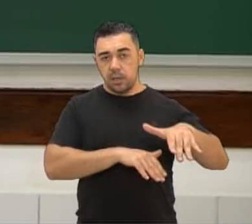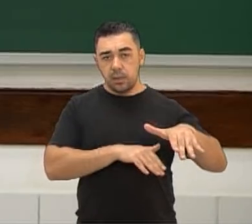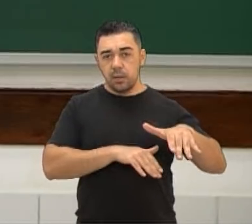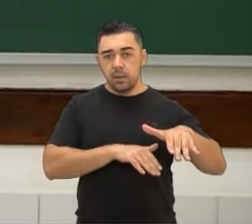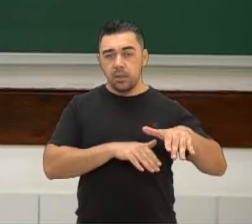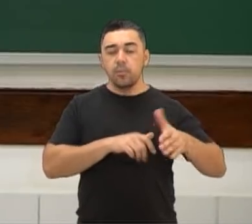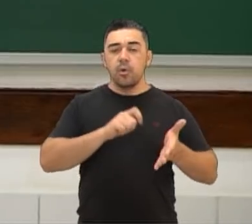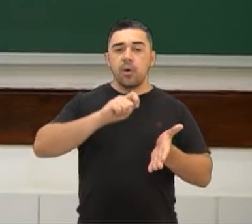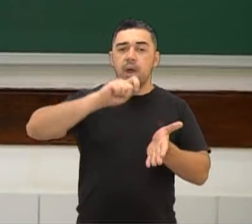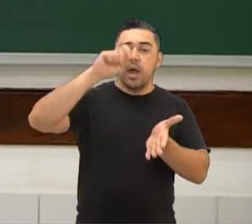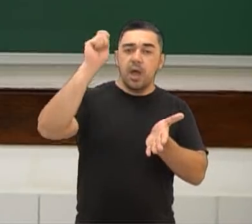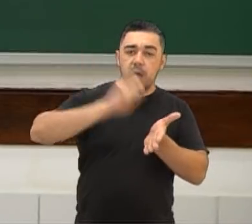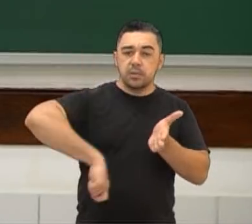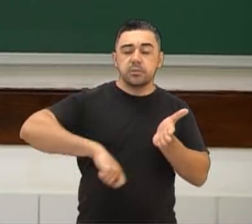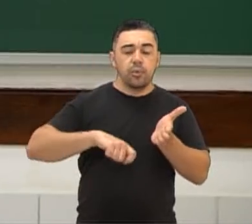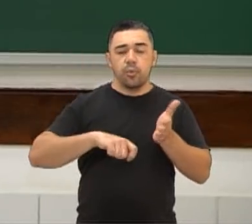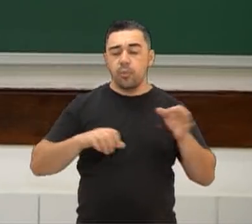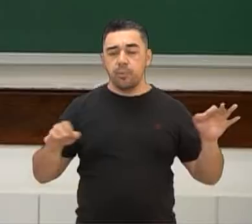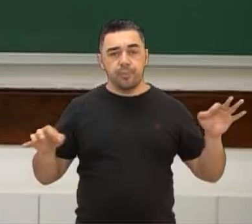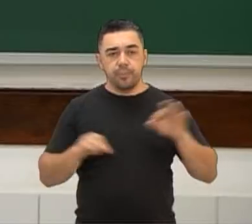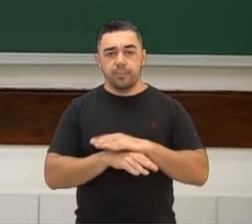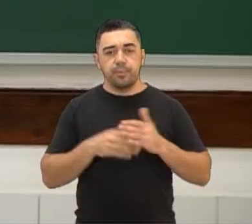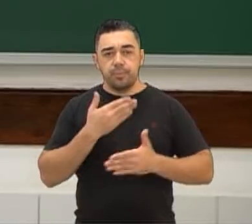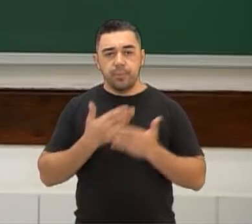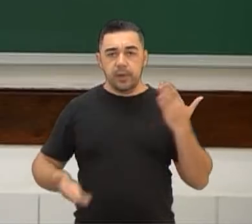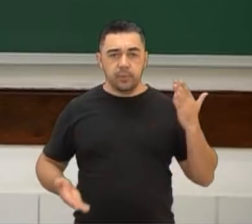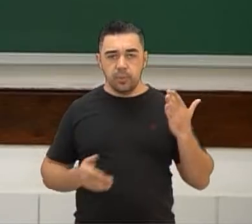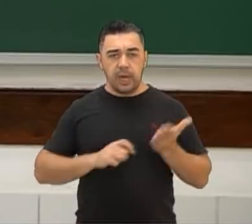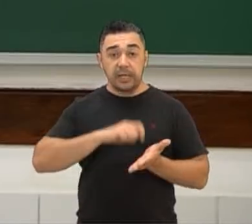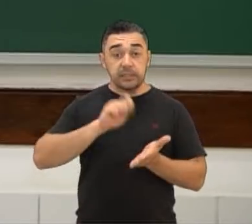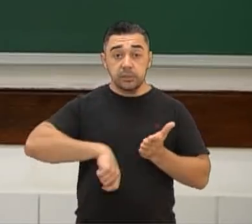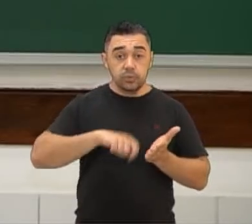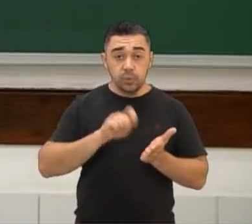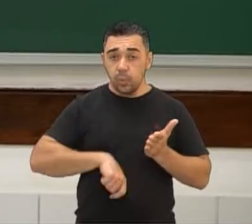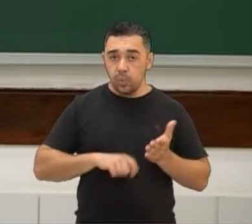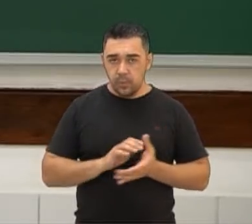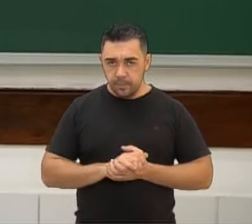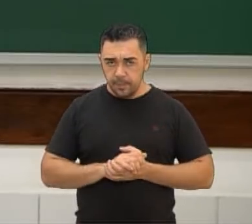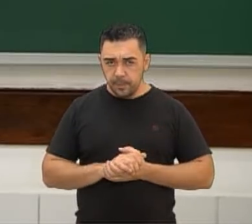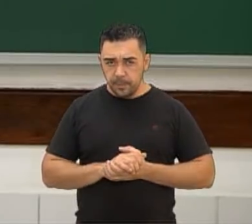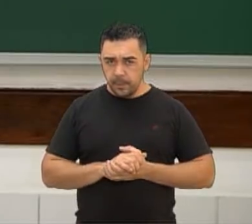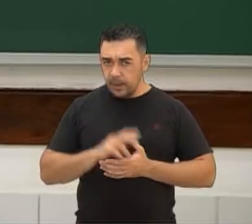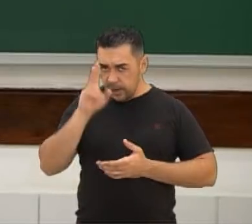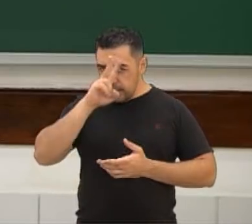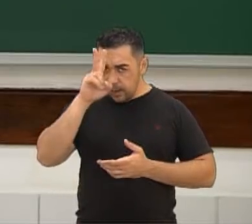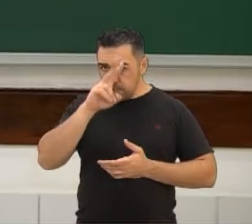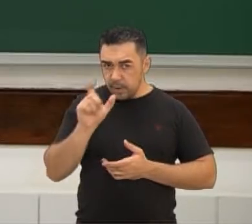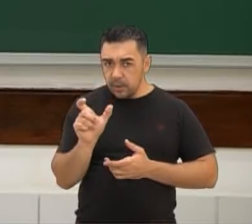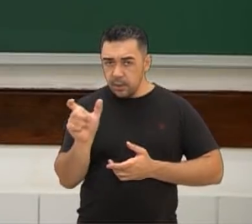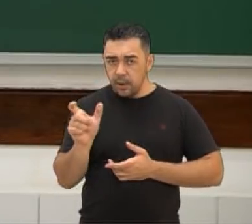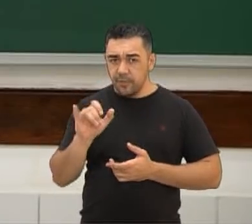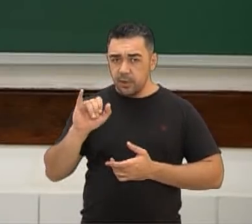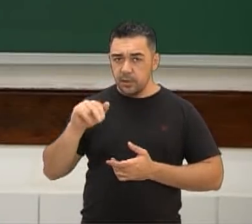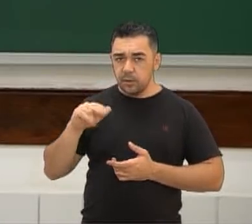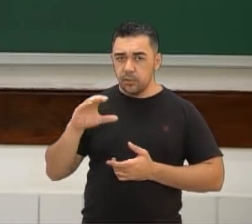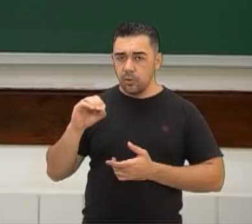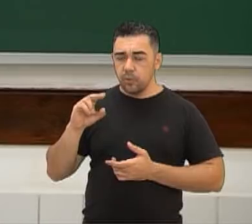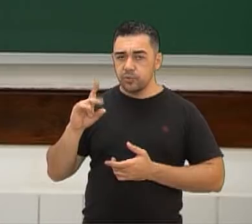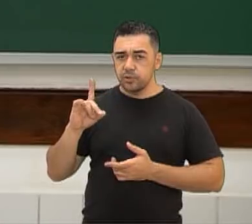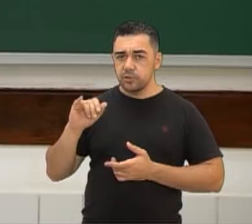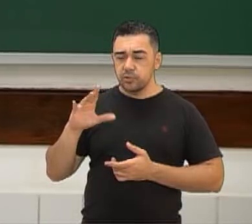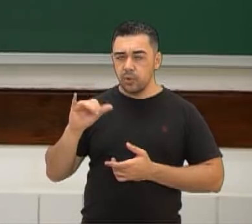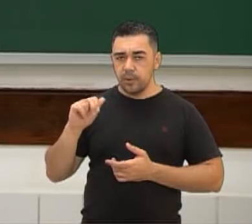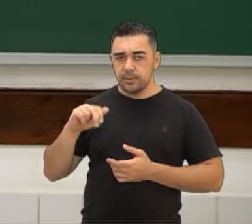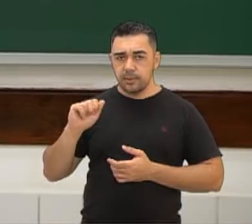Japão assinou essa rendição incondicional. Lembra do que significa esse termo? Sem